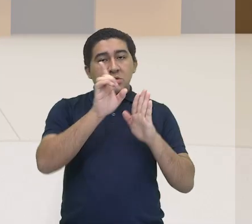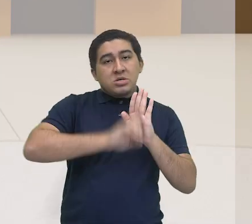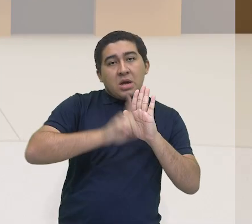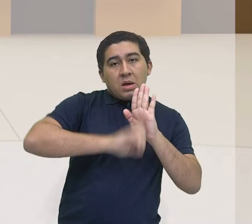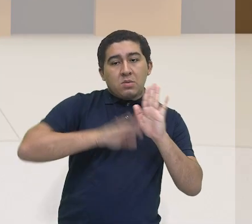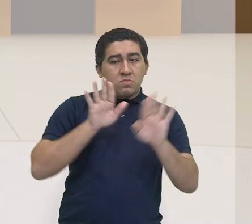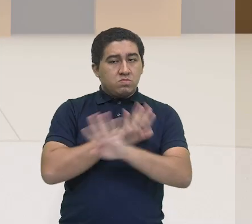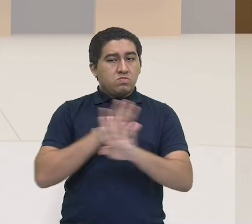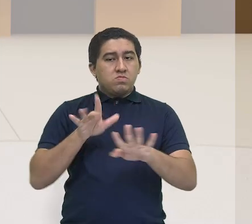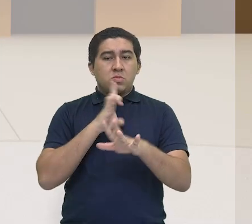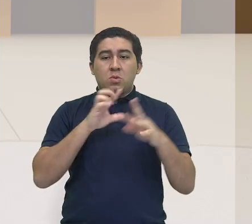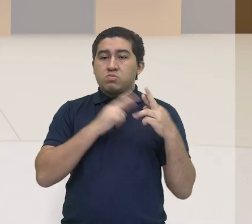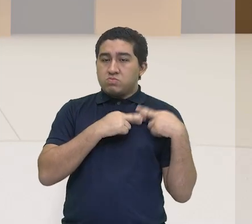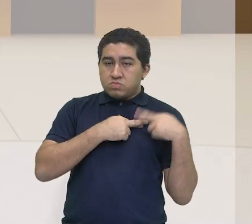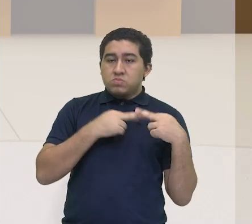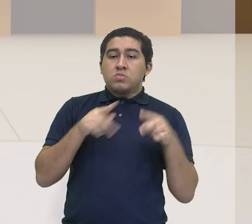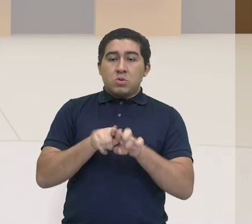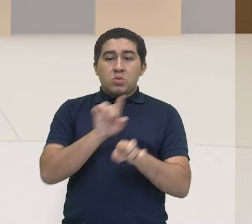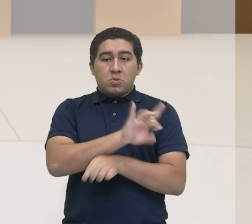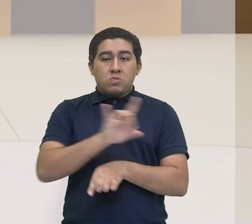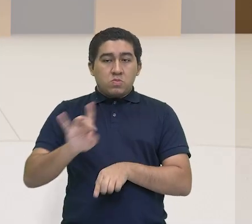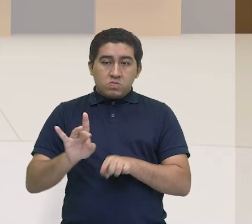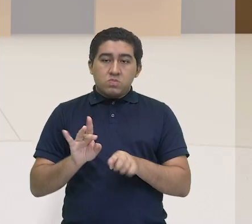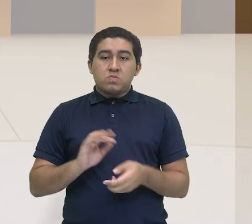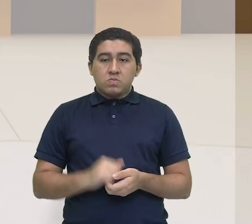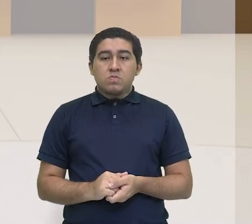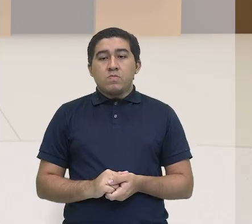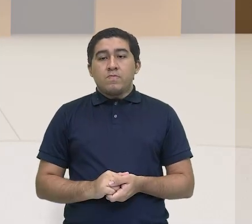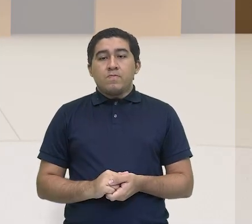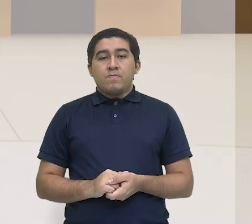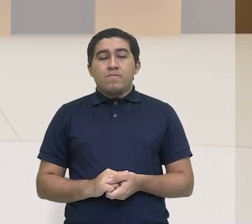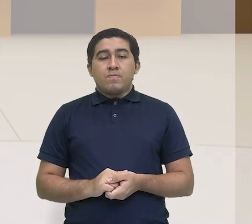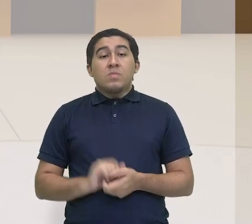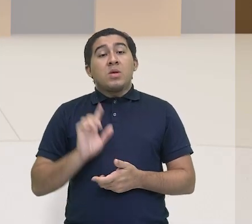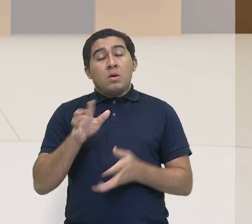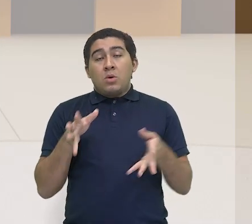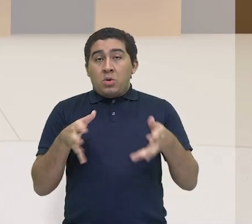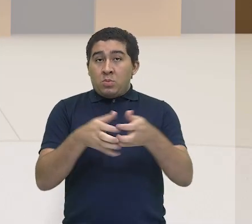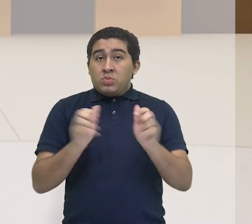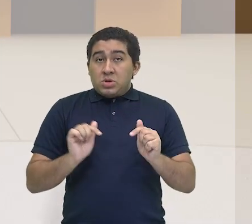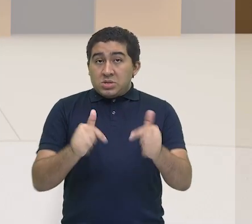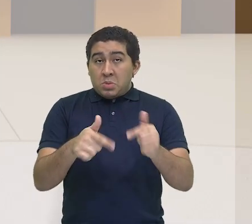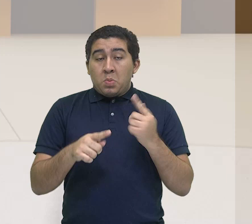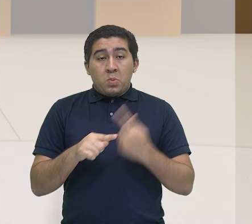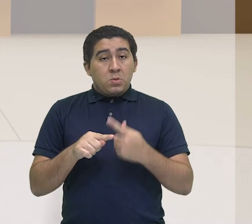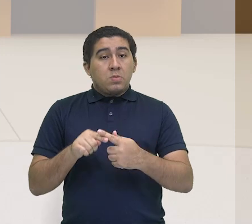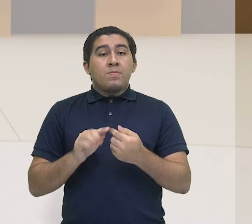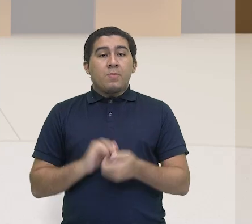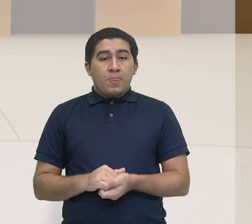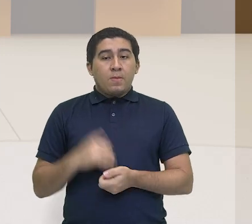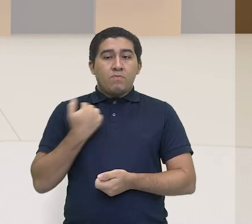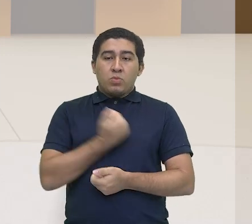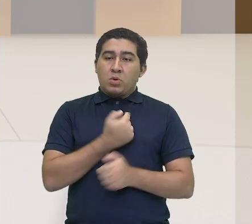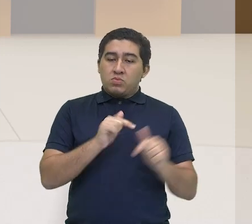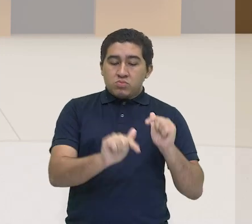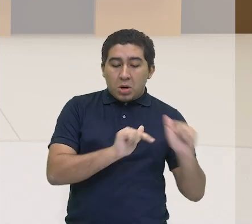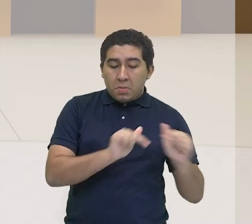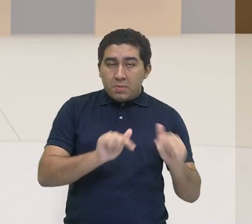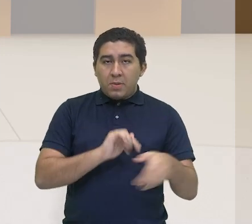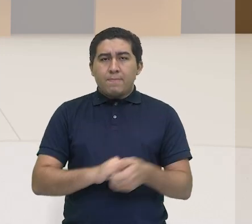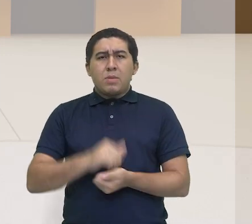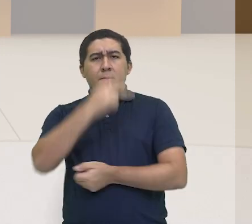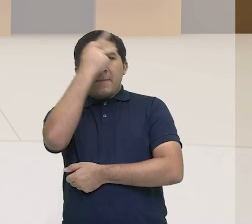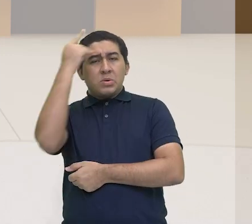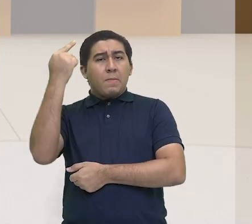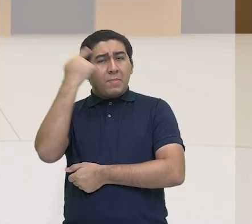mundo do trabalho, o que é cada um. E é um conjunto de atividades, porque de fato a gente trabalha, as pessoas acham que